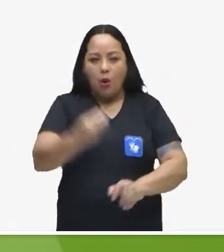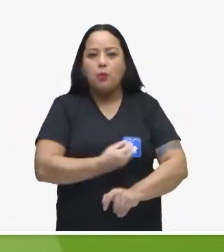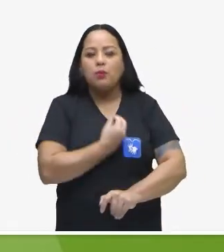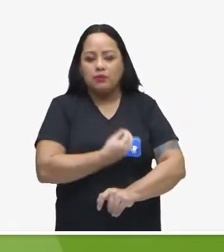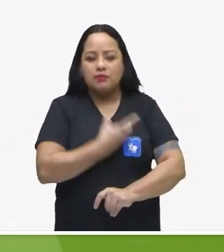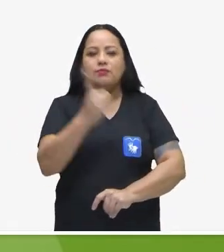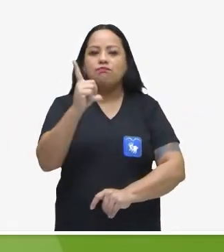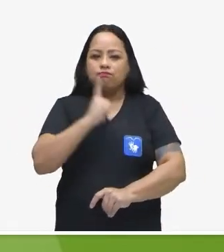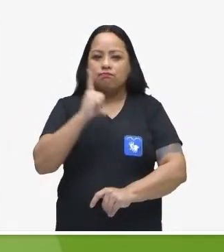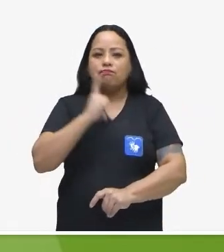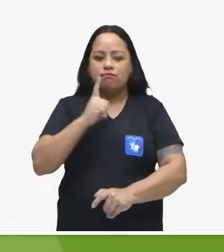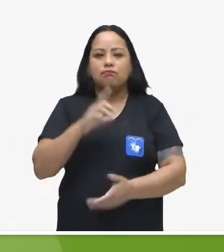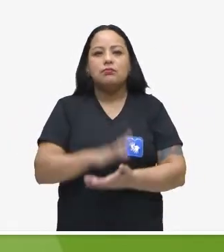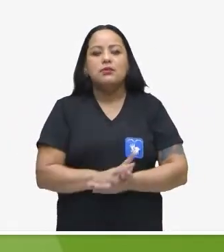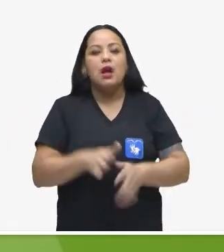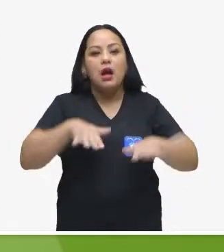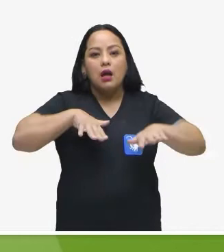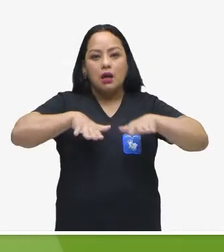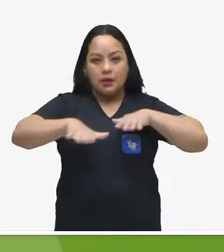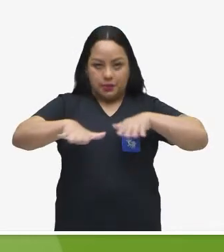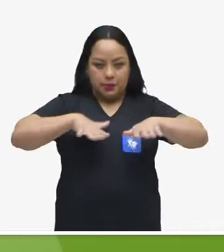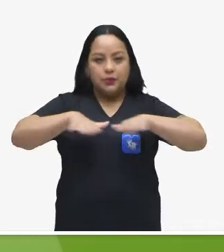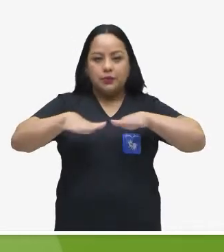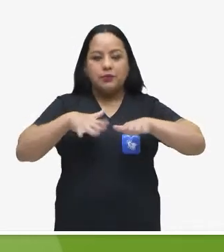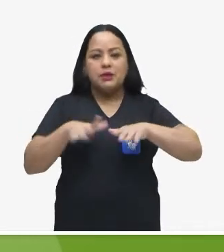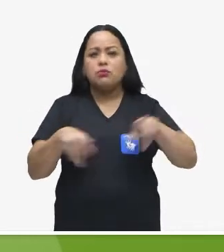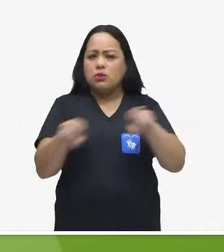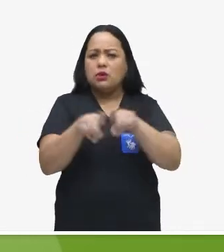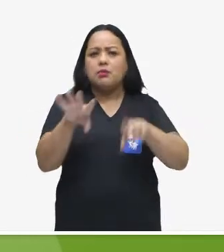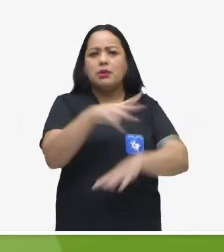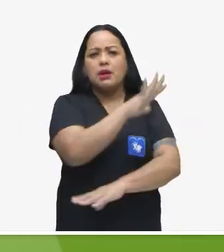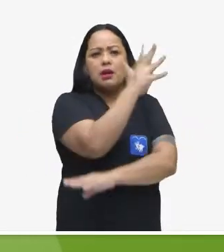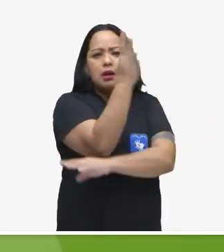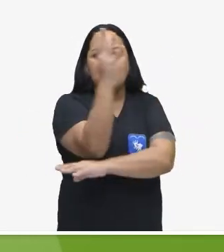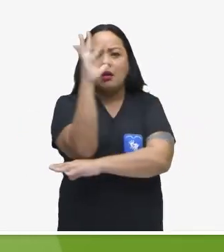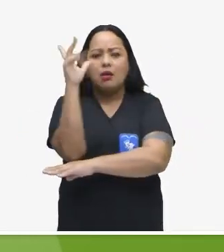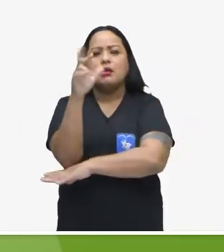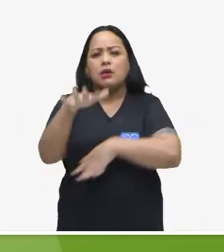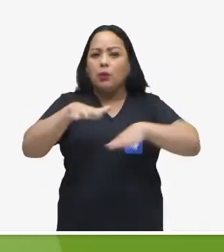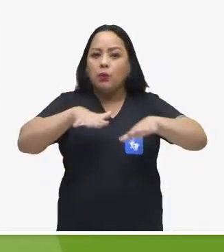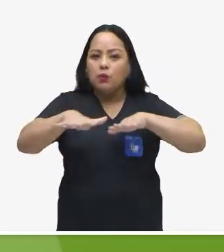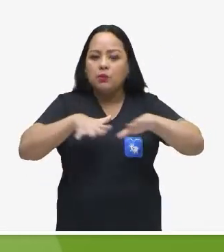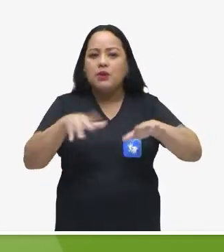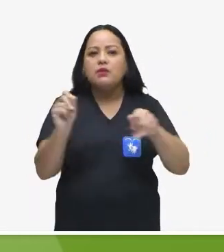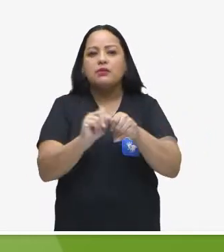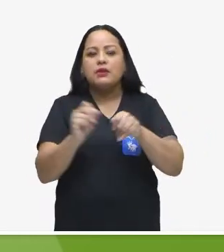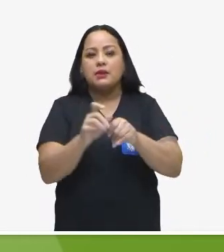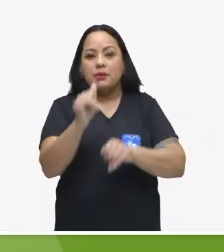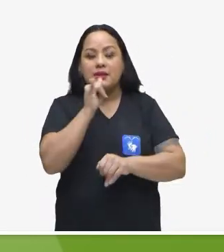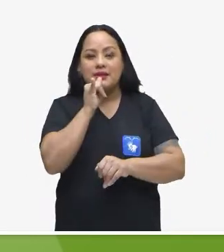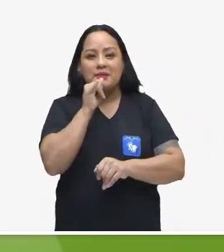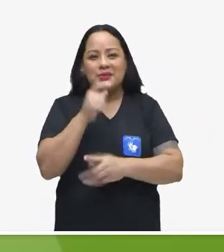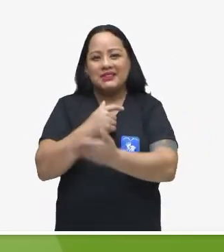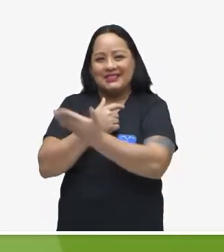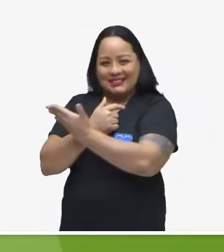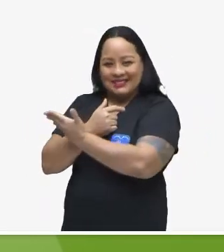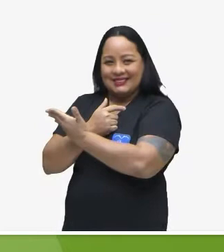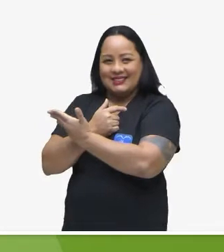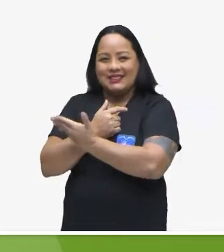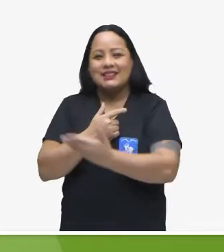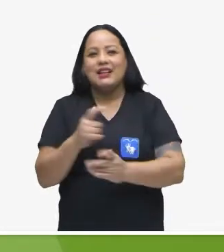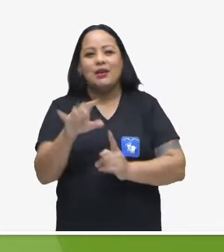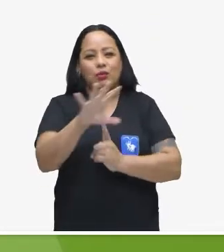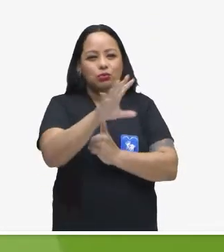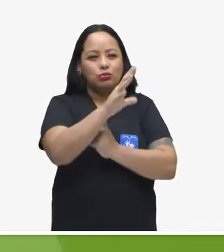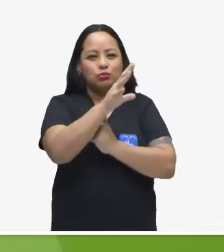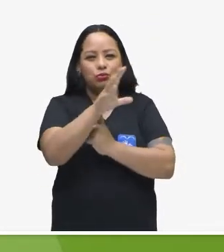movimento. Movimento, né? Até as plantas mesmo se movimentam. Então, a gente viu o exemplo do girassol, até ainda há pouco a professora Gisele